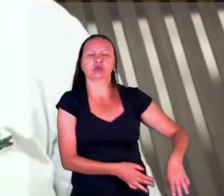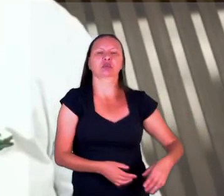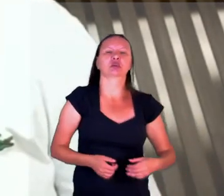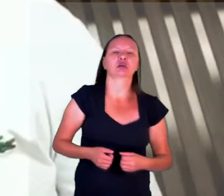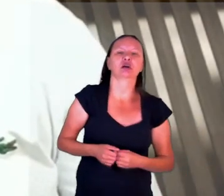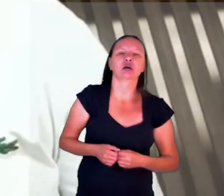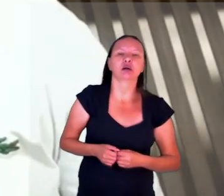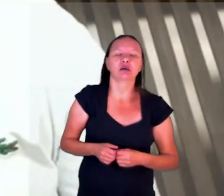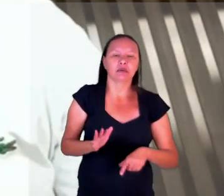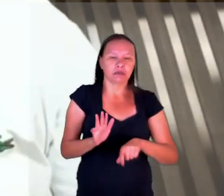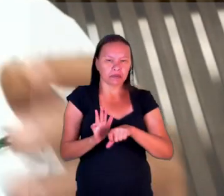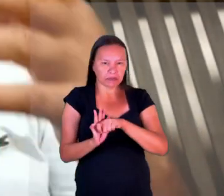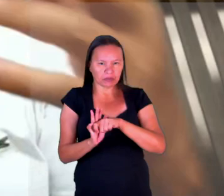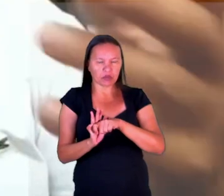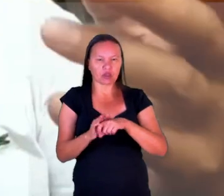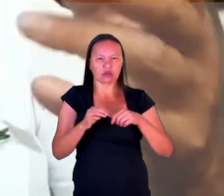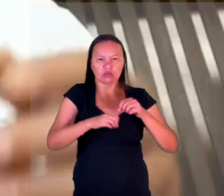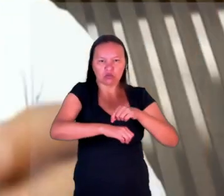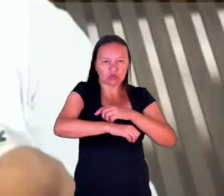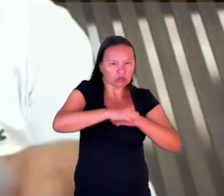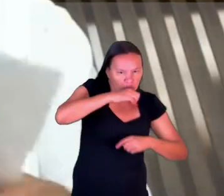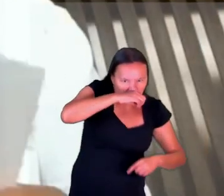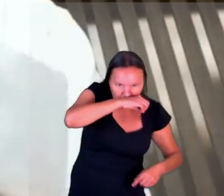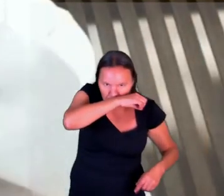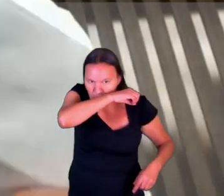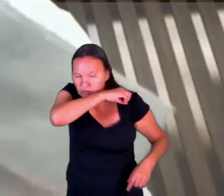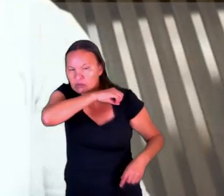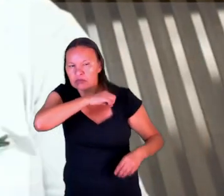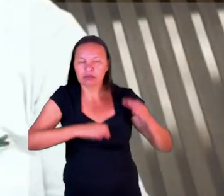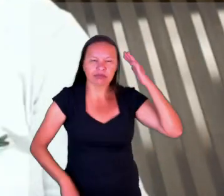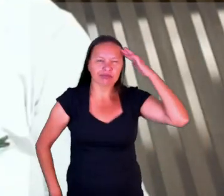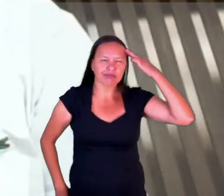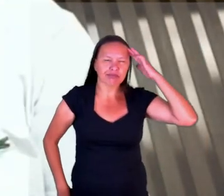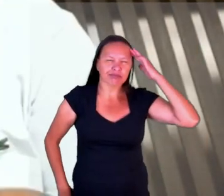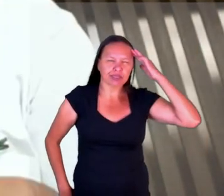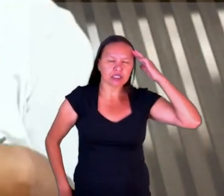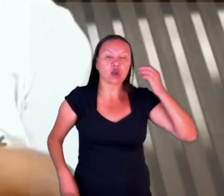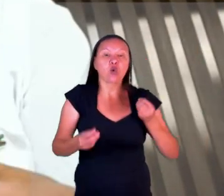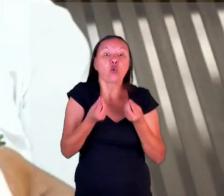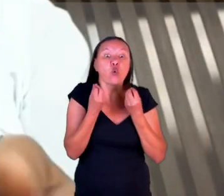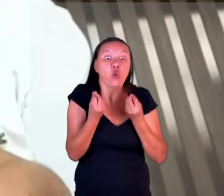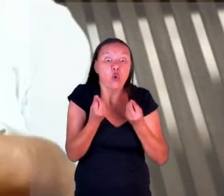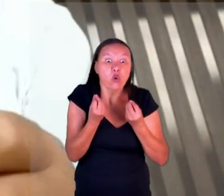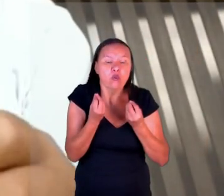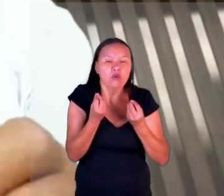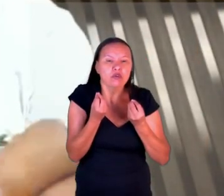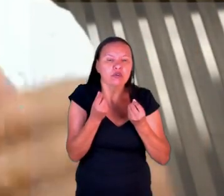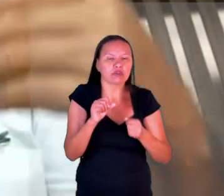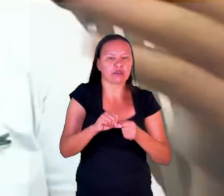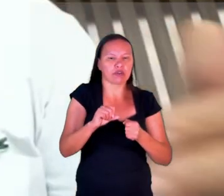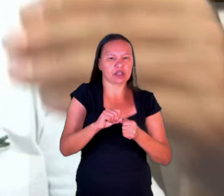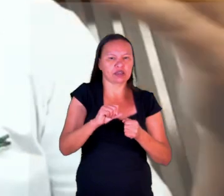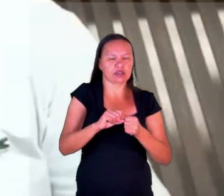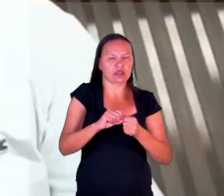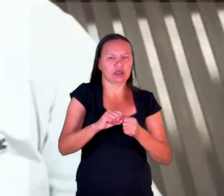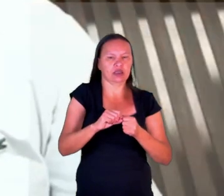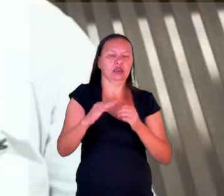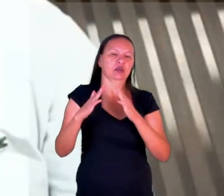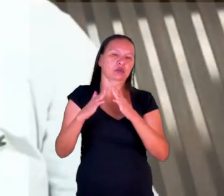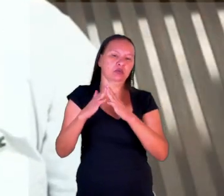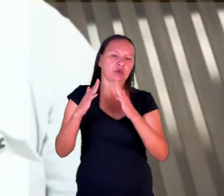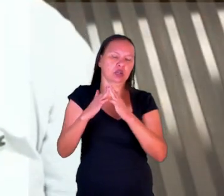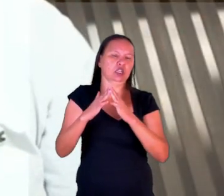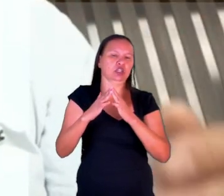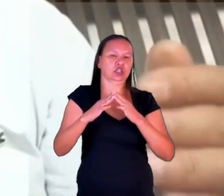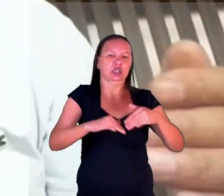dessa dessa incidência do tráfico E aí eh eh pensar em estratégia de superação da rua né pensar moradia pensar trabalho